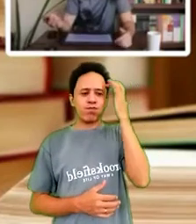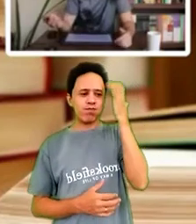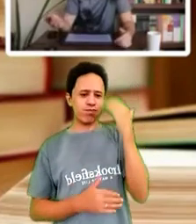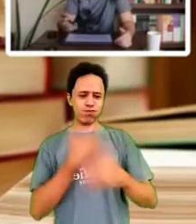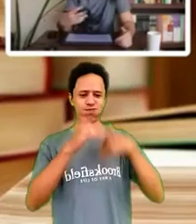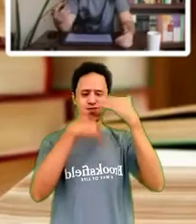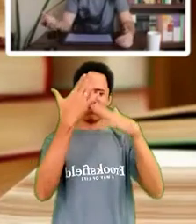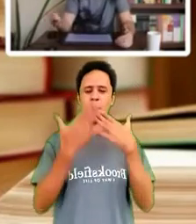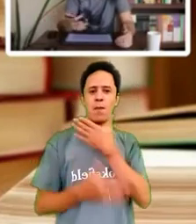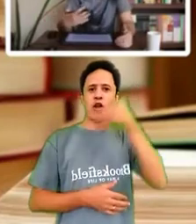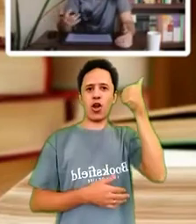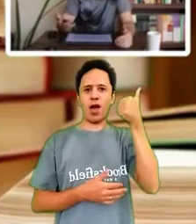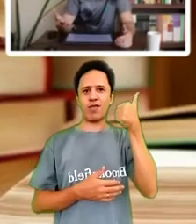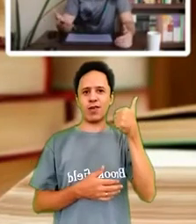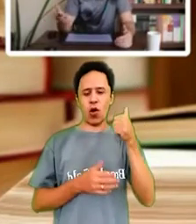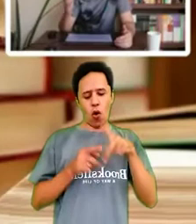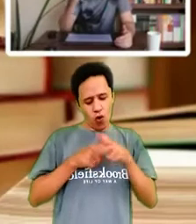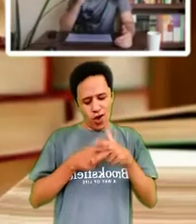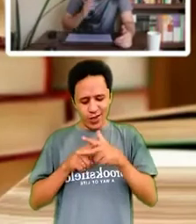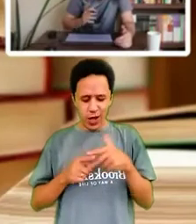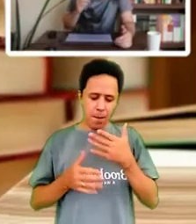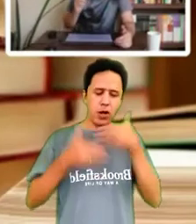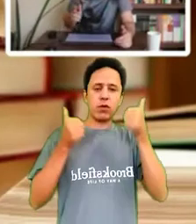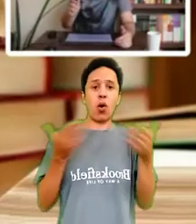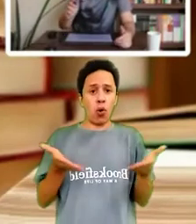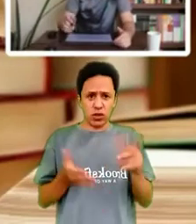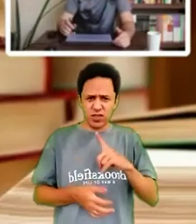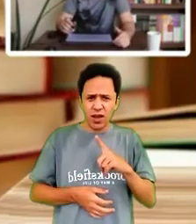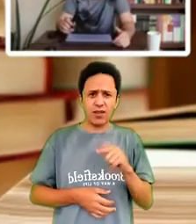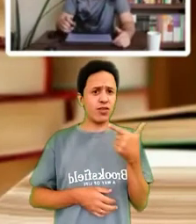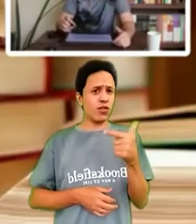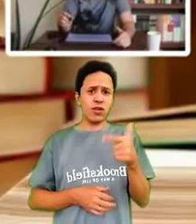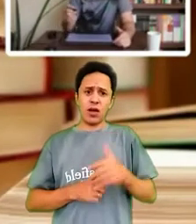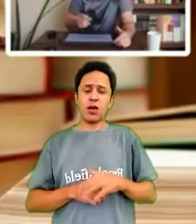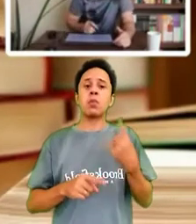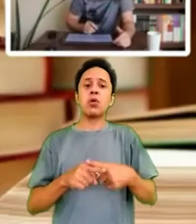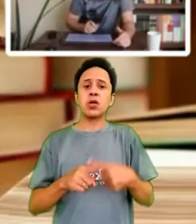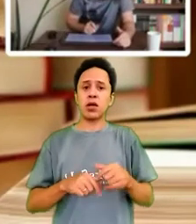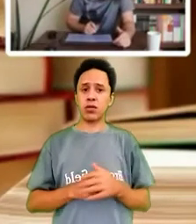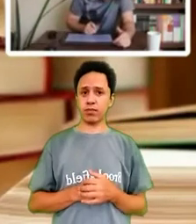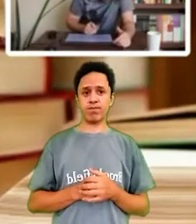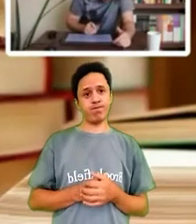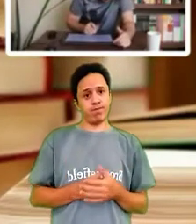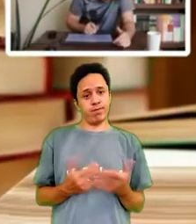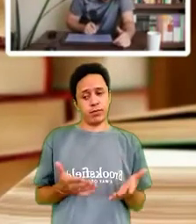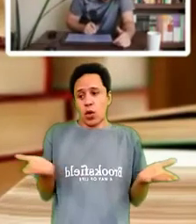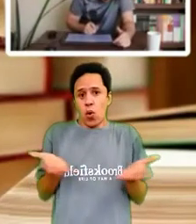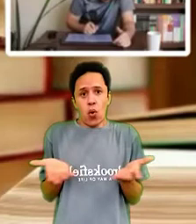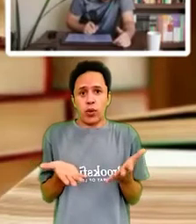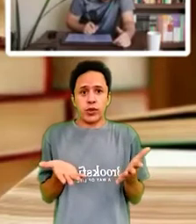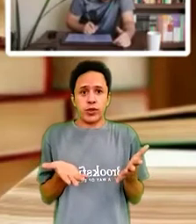melhorando enquanto pessoas, enquanto autores, enquanto tudo. Mas hoje em dia nós não temos isso. Por quê? Hoje